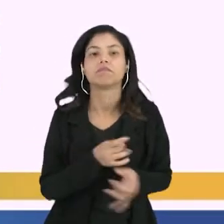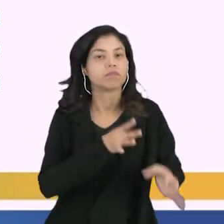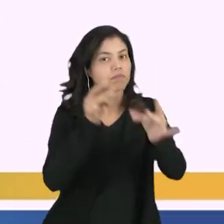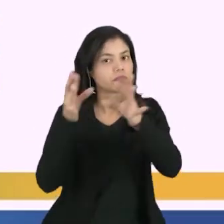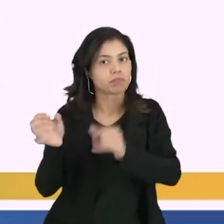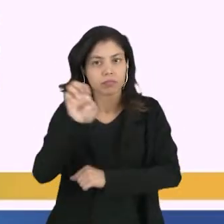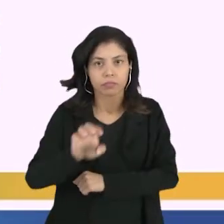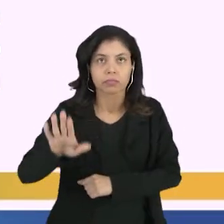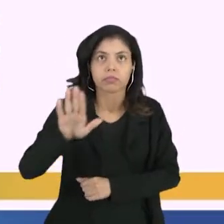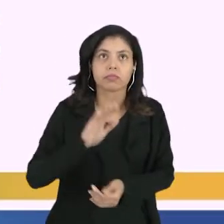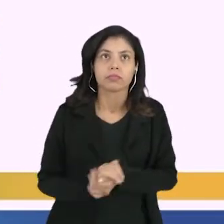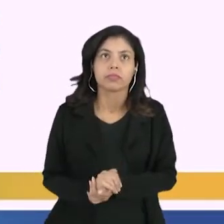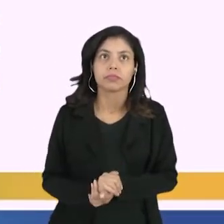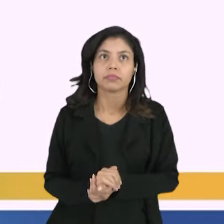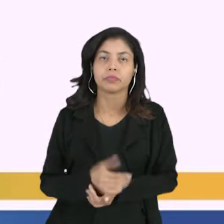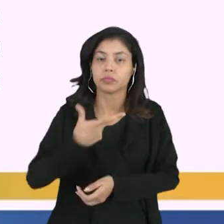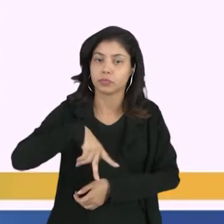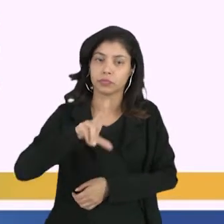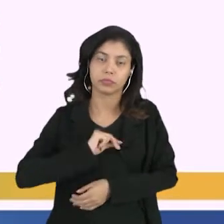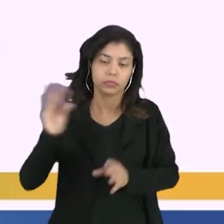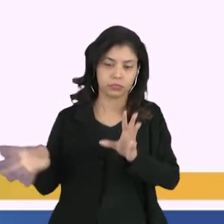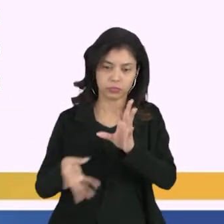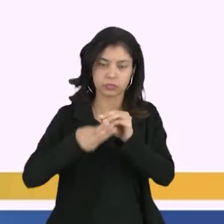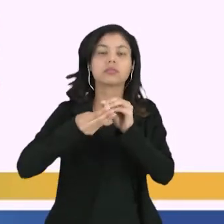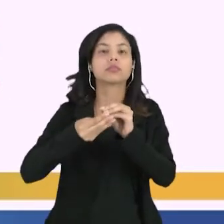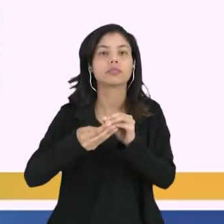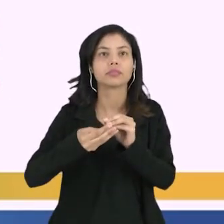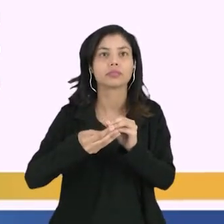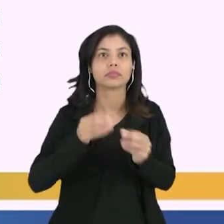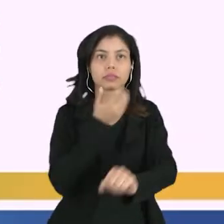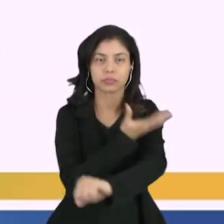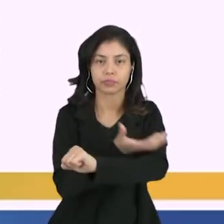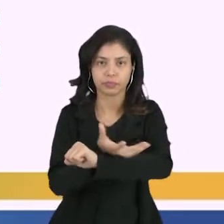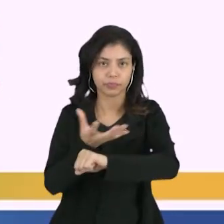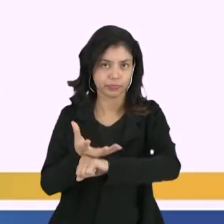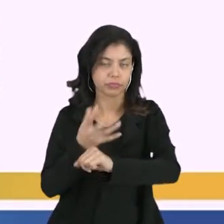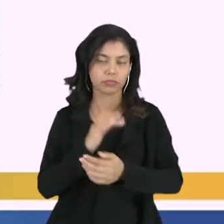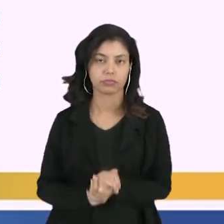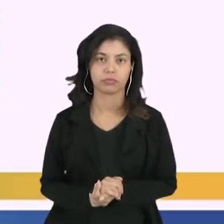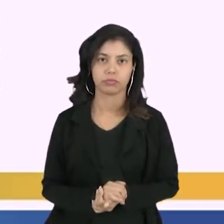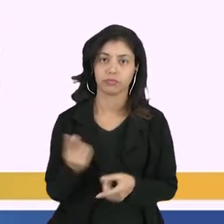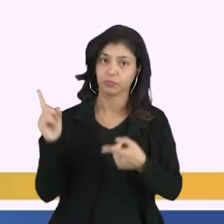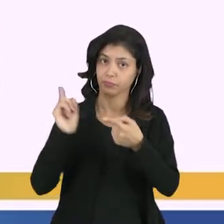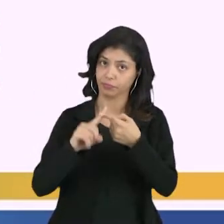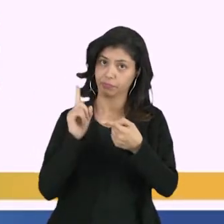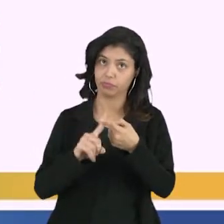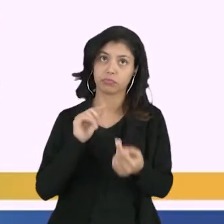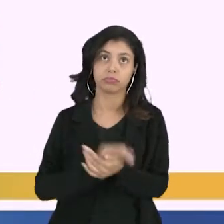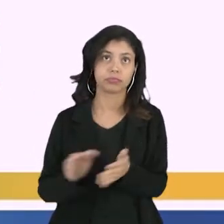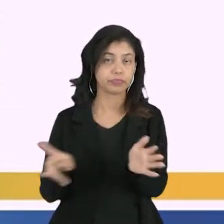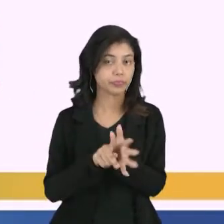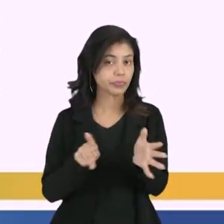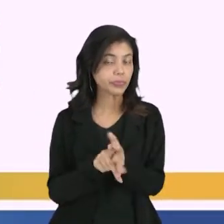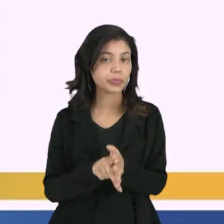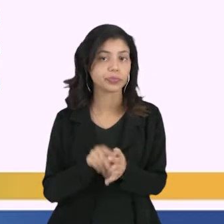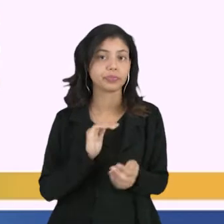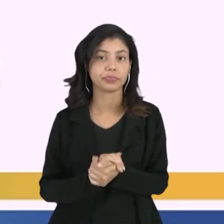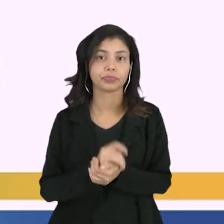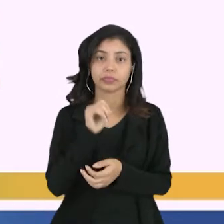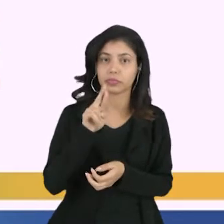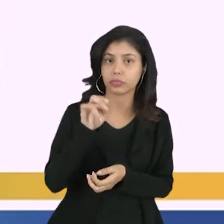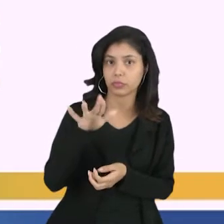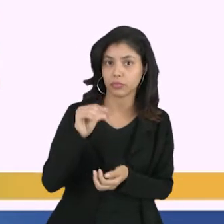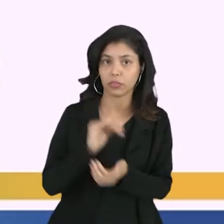europeu. Então, Portugal decide, então, implementar aí esse cultivo, tá, pessoal? O primeiro estabelecimento de engenho, né,